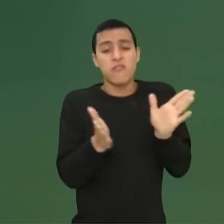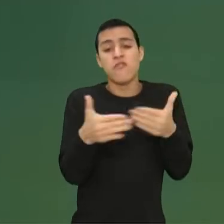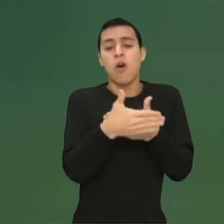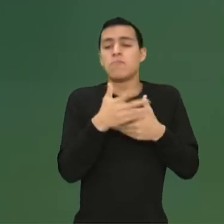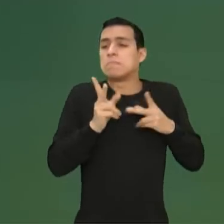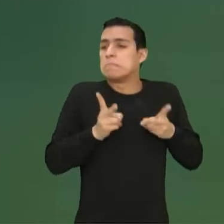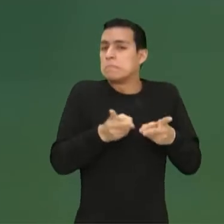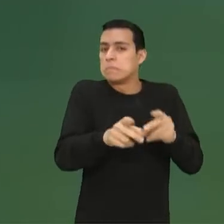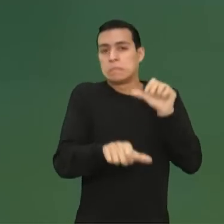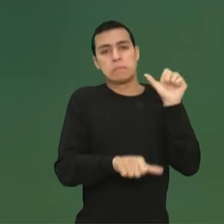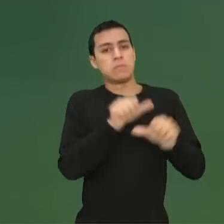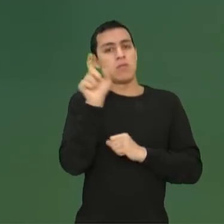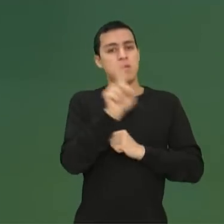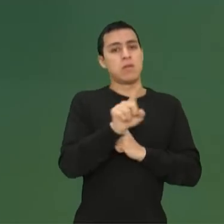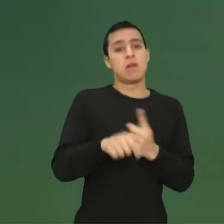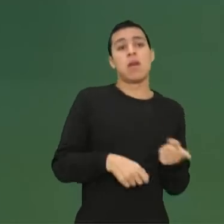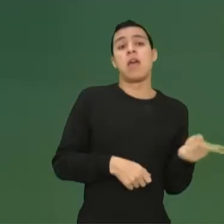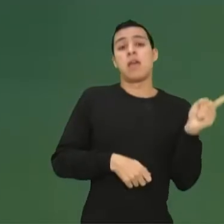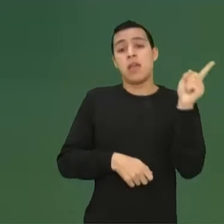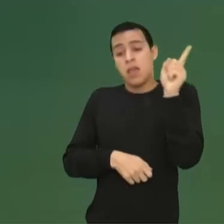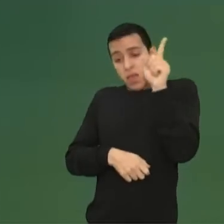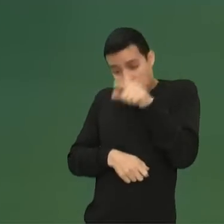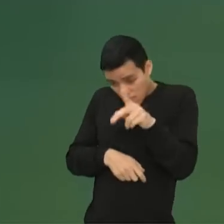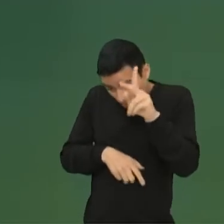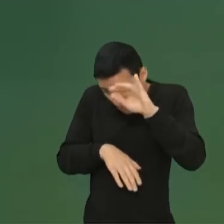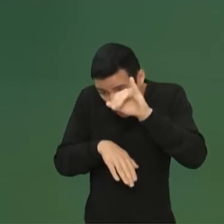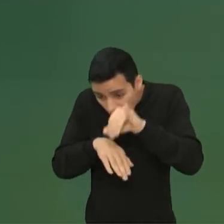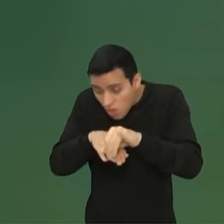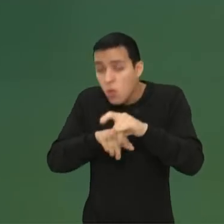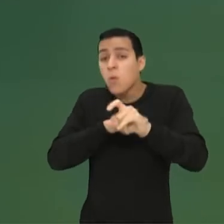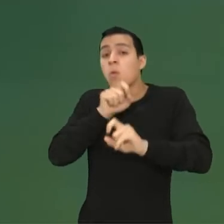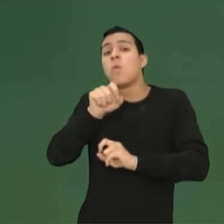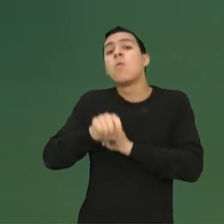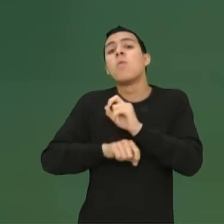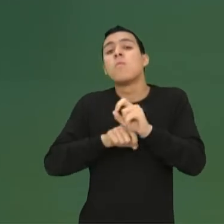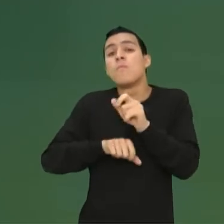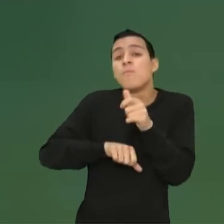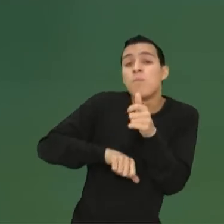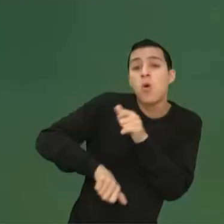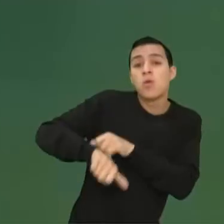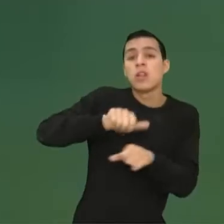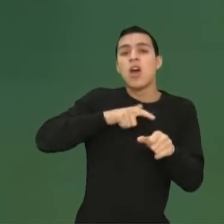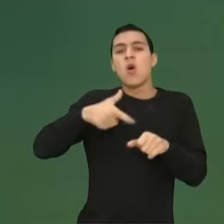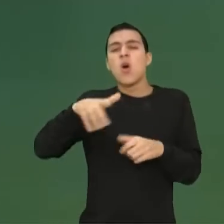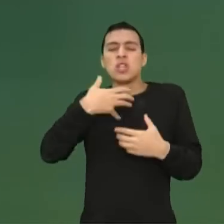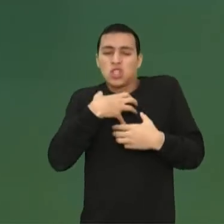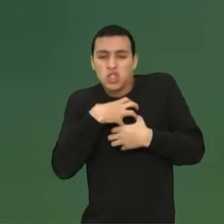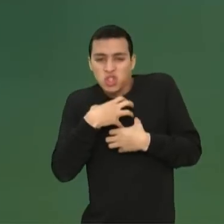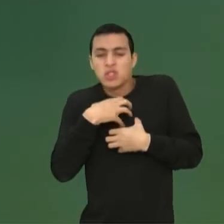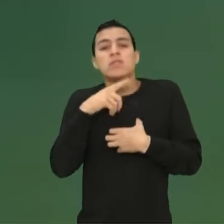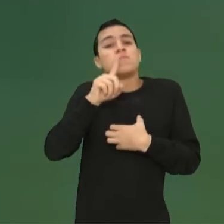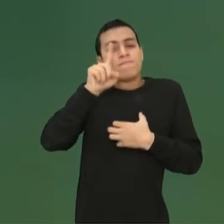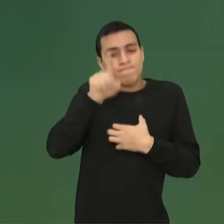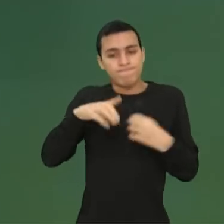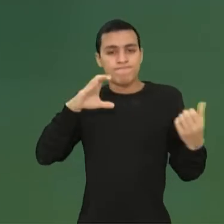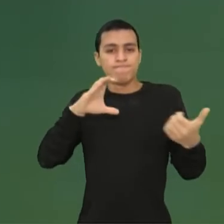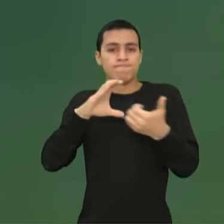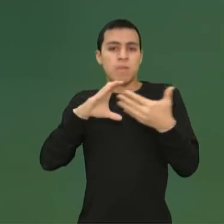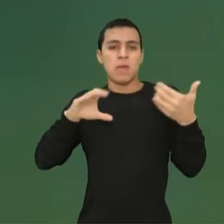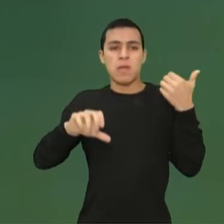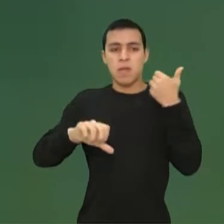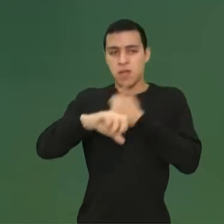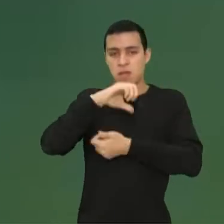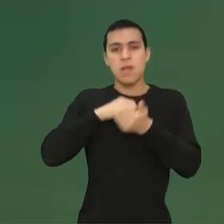não muda. Mas quando esse objeto vai para um outro estado, aí essas características